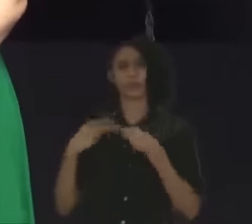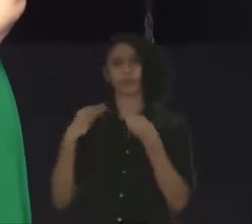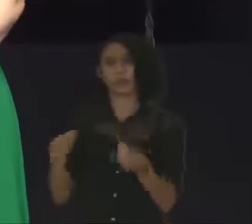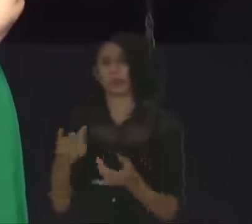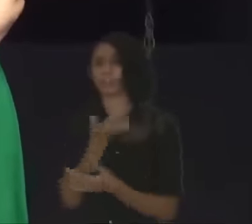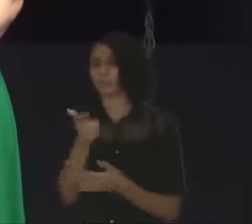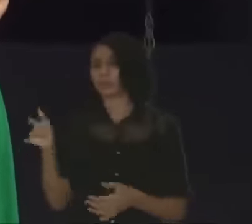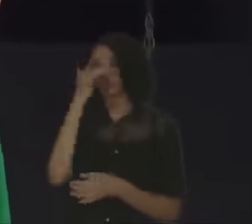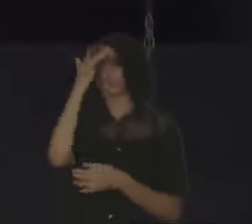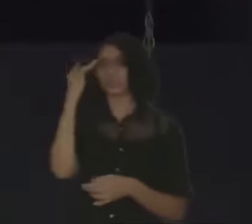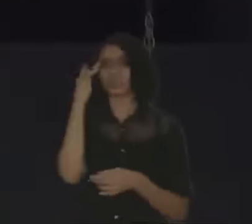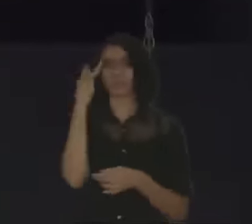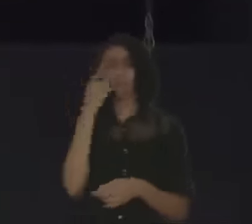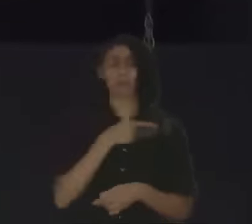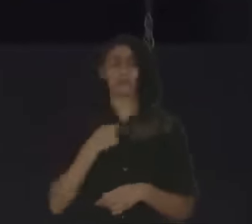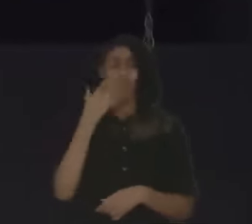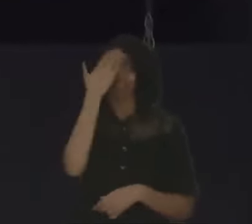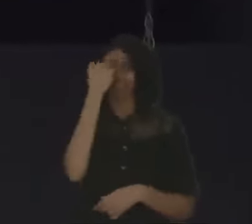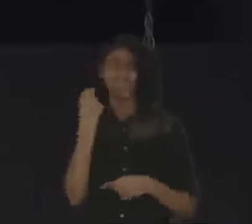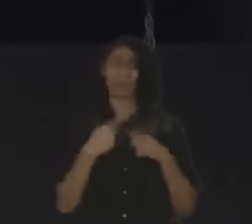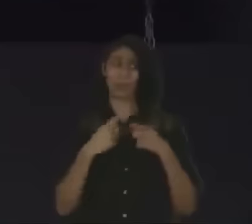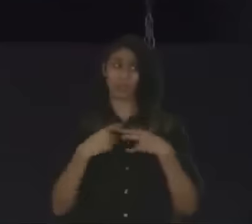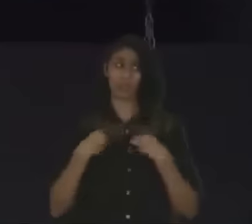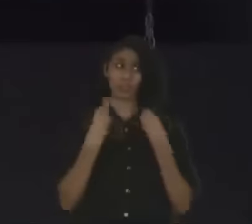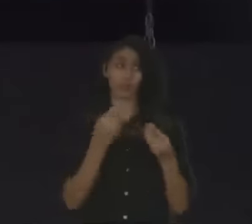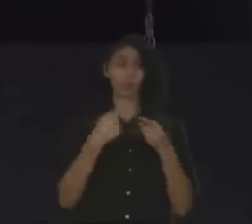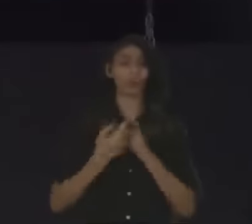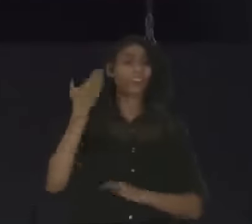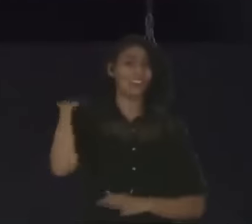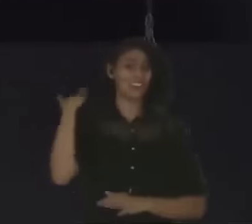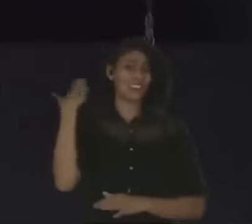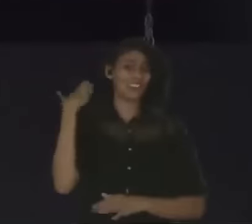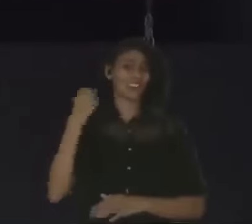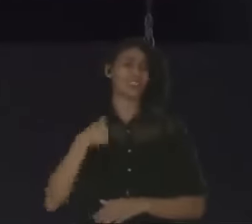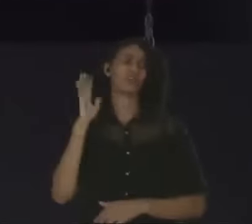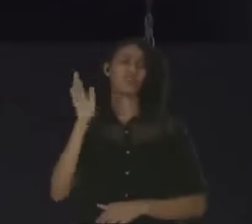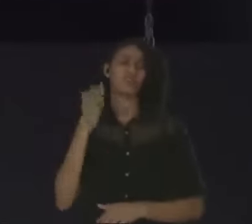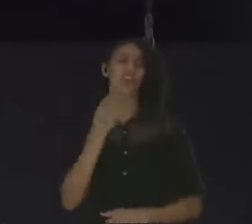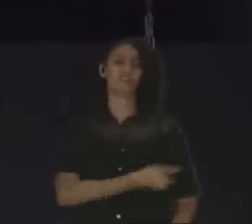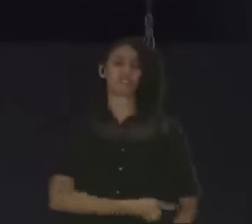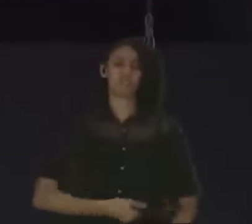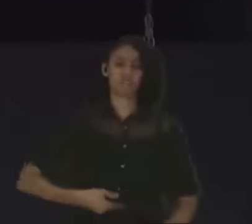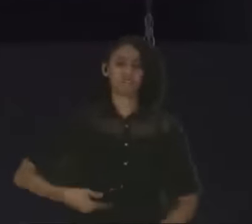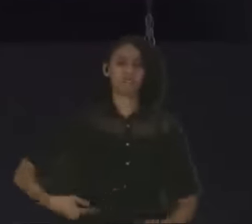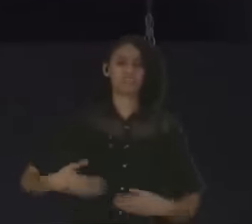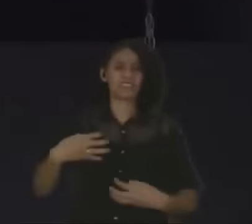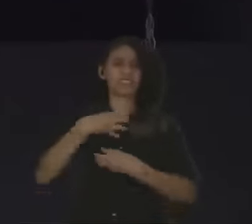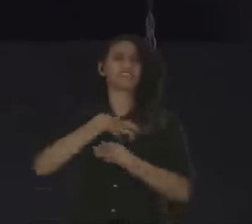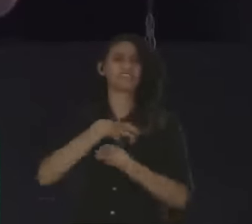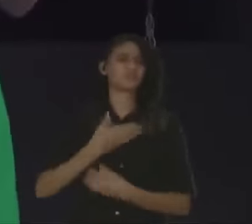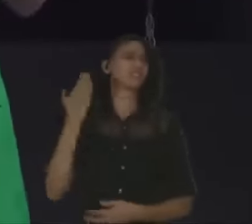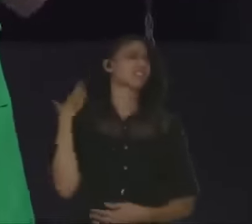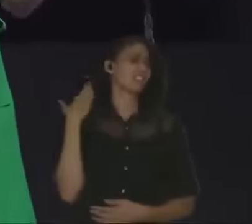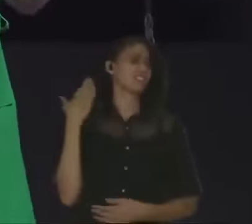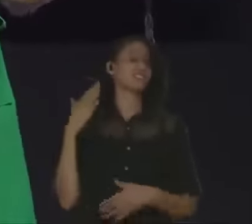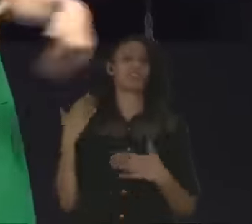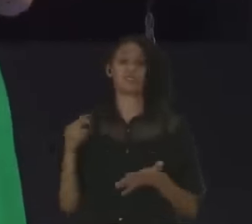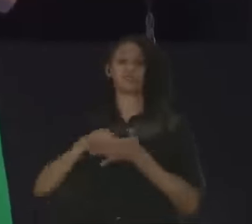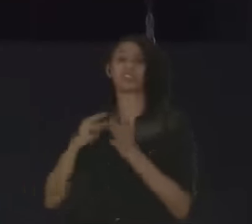faço isso sabe porque porque um dia eu já passei fome quando ela me disse aquilo eu disse sabe o que é isso a